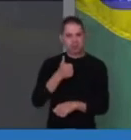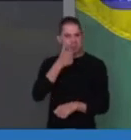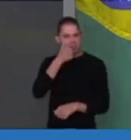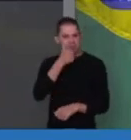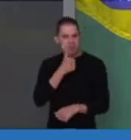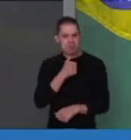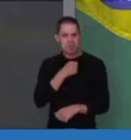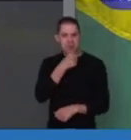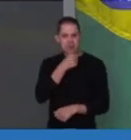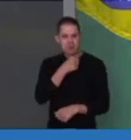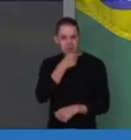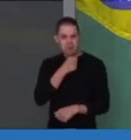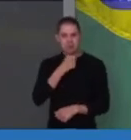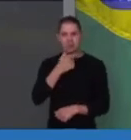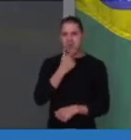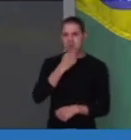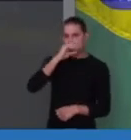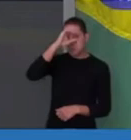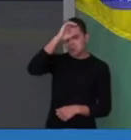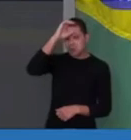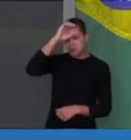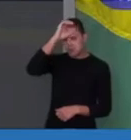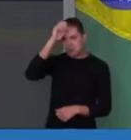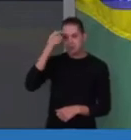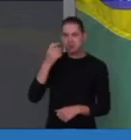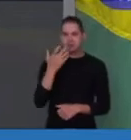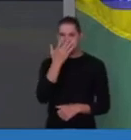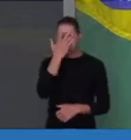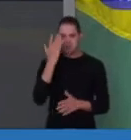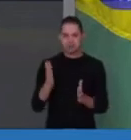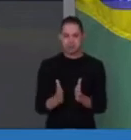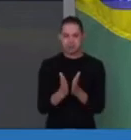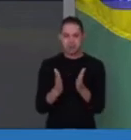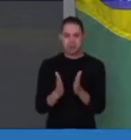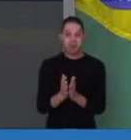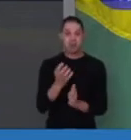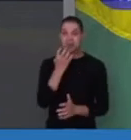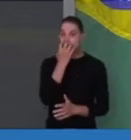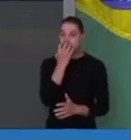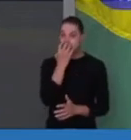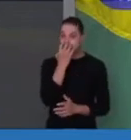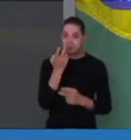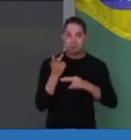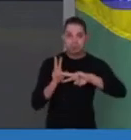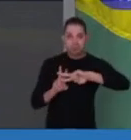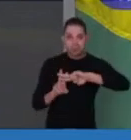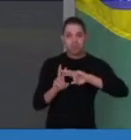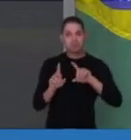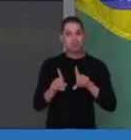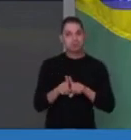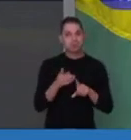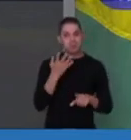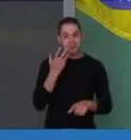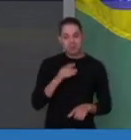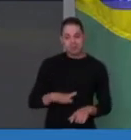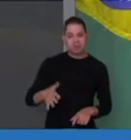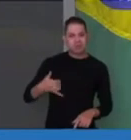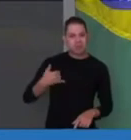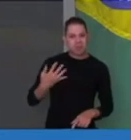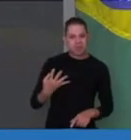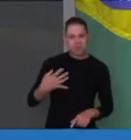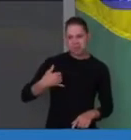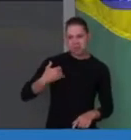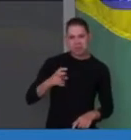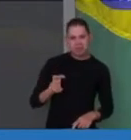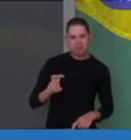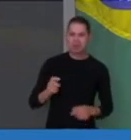tiozão do WhatsApp, mendigos, cachorro, porque teve cachorro preso também, foi junto naquele negócio, crianças de 4, 5 anos. Não,